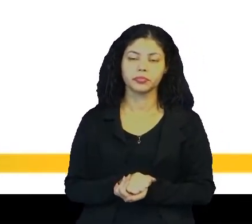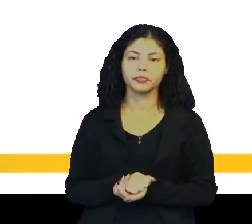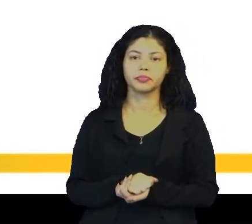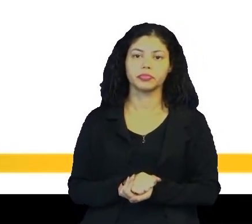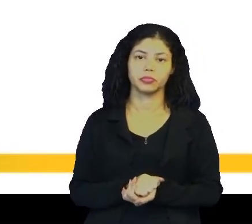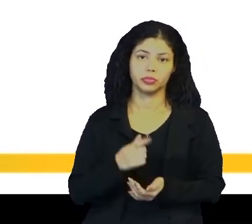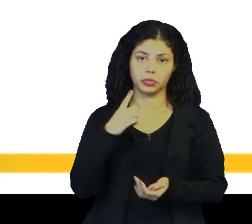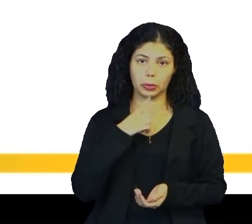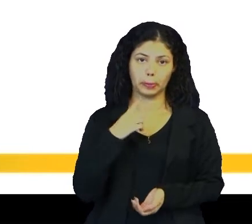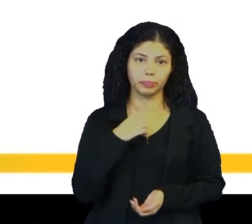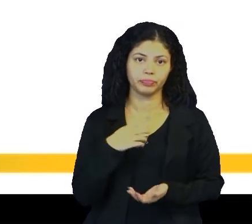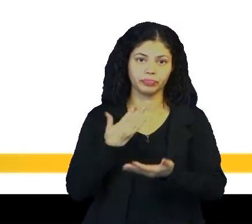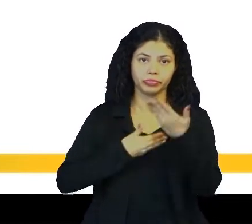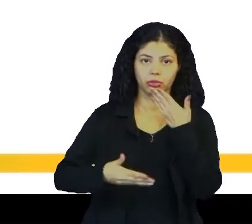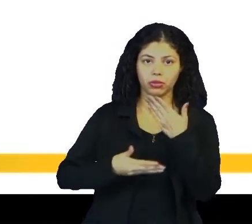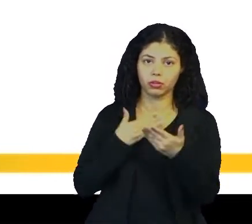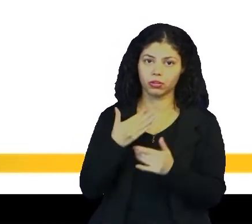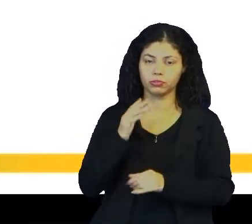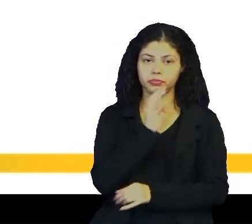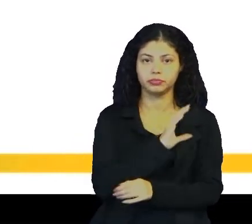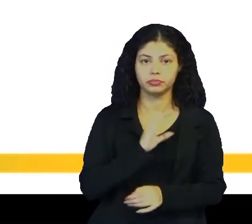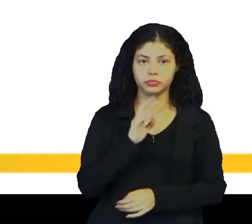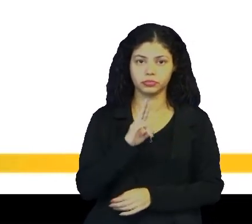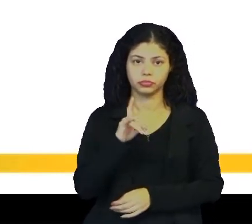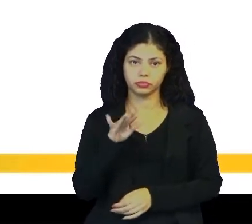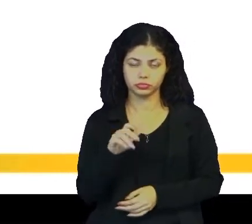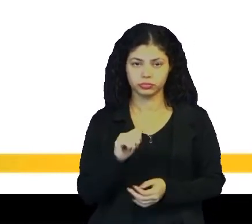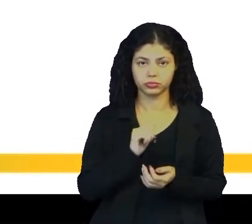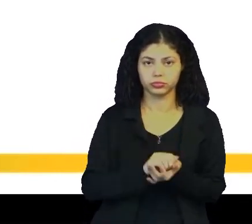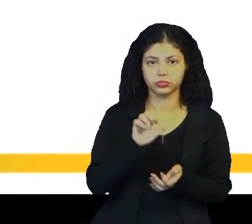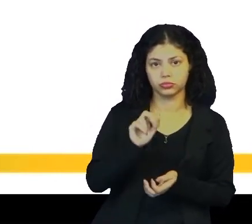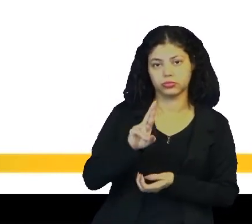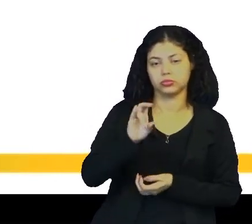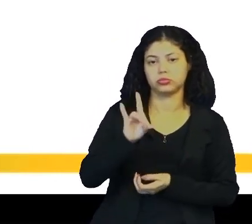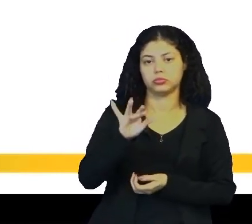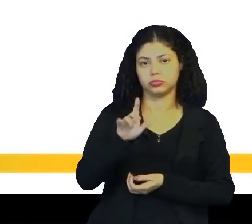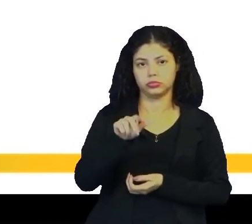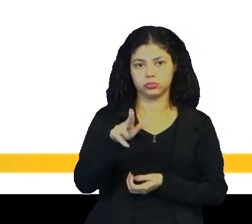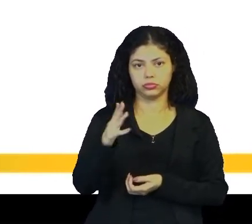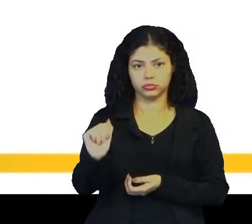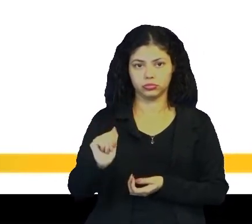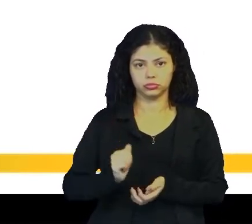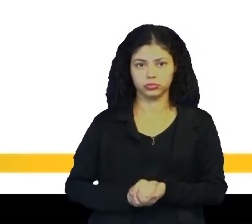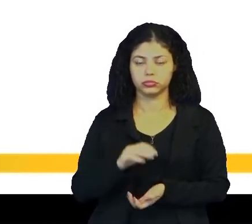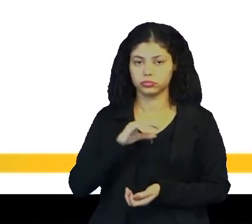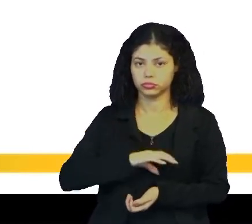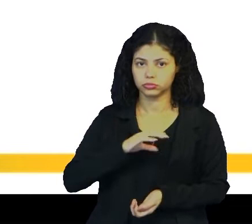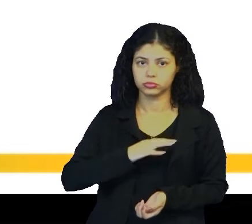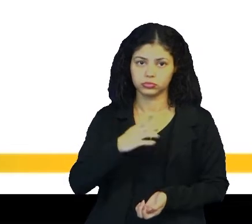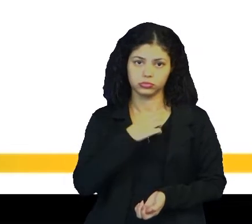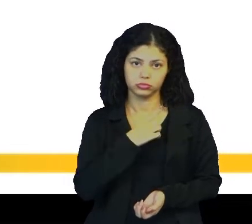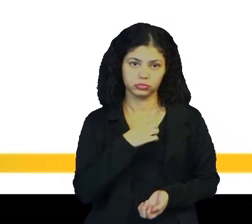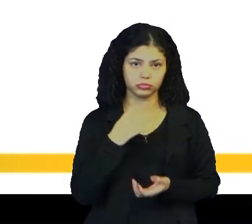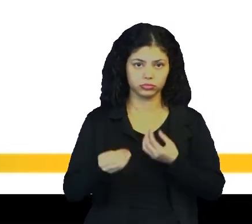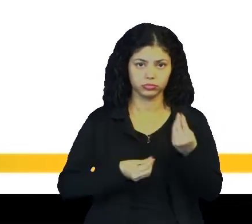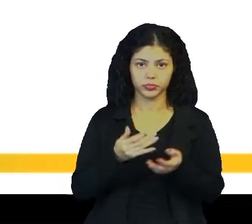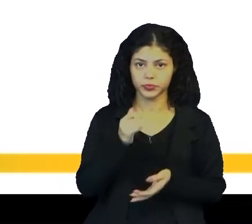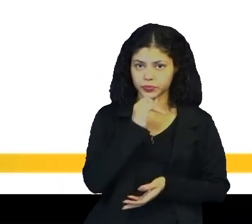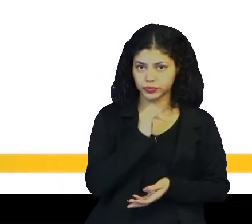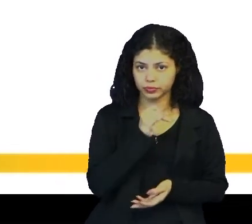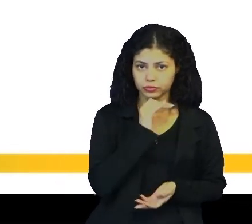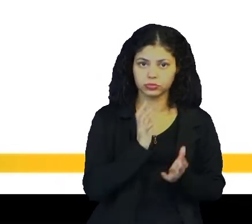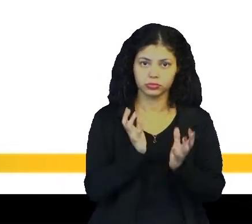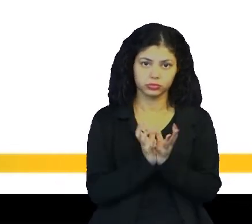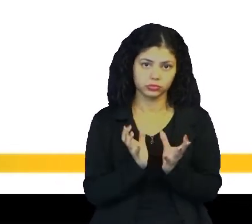ok? Estabelecendo relações de coordenação ou de subordinação. Em português, nós temos exemplos